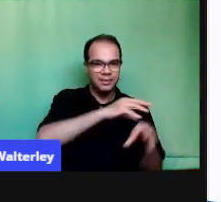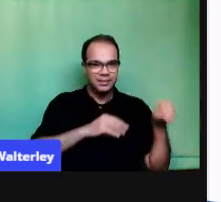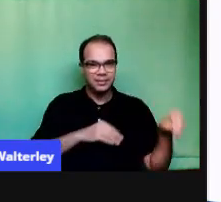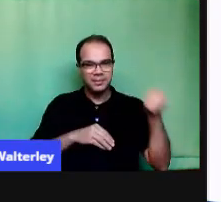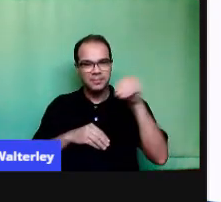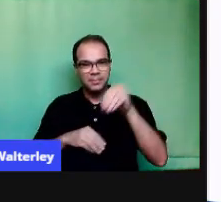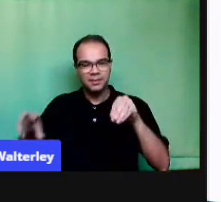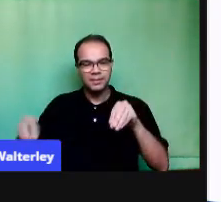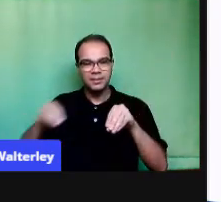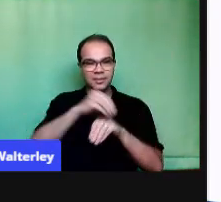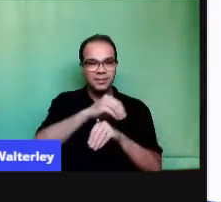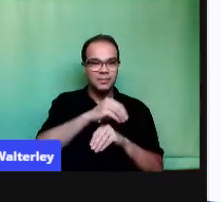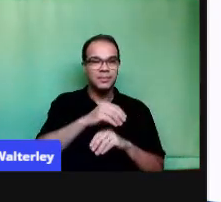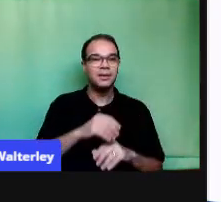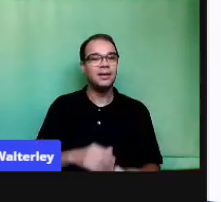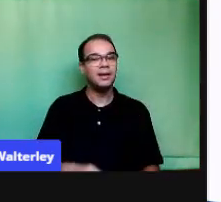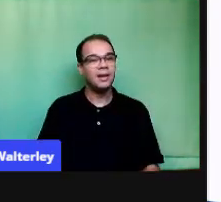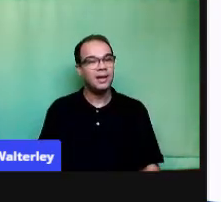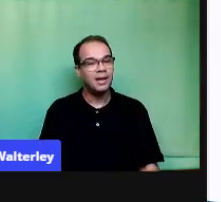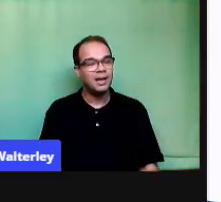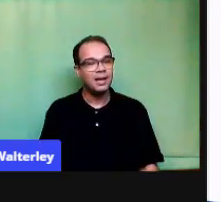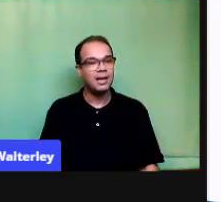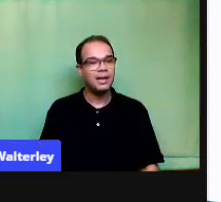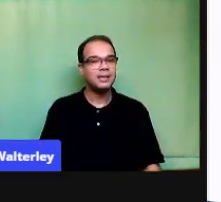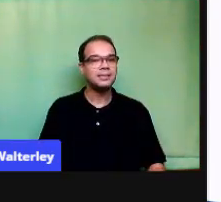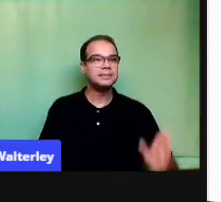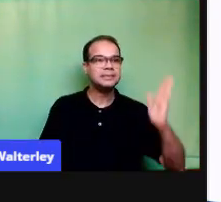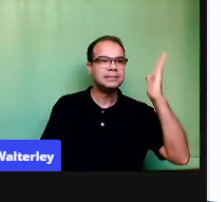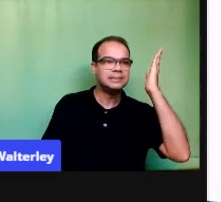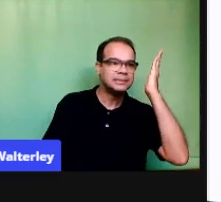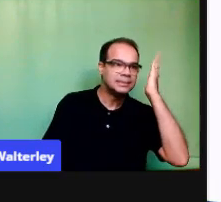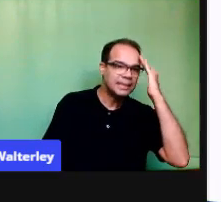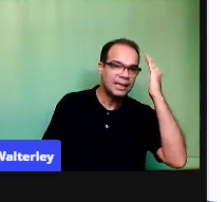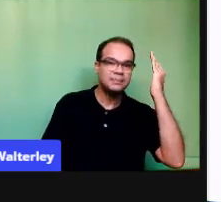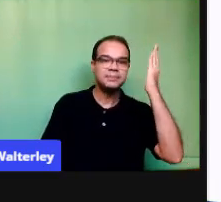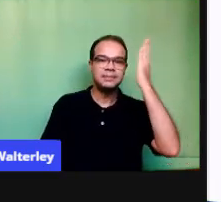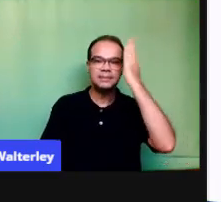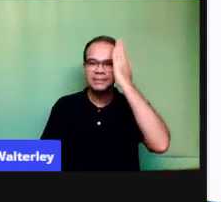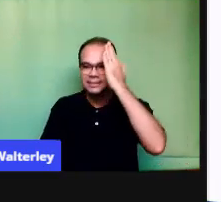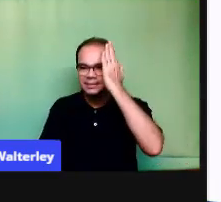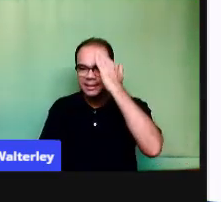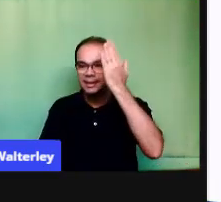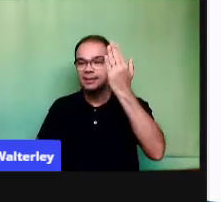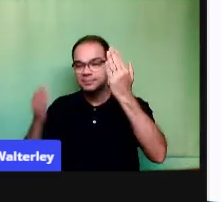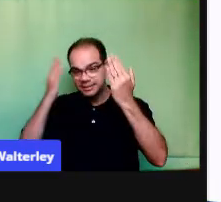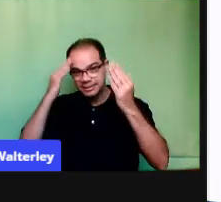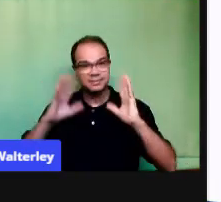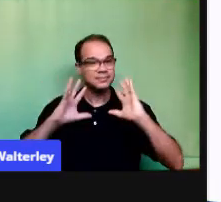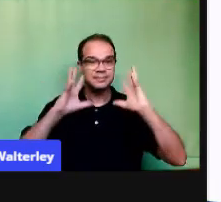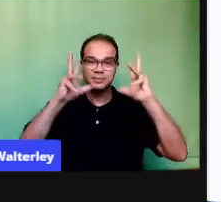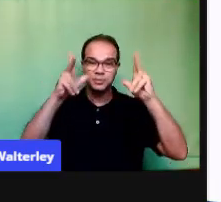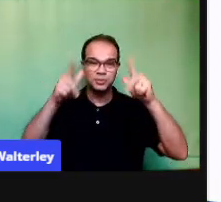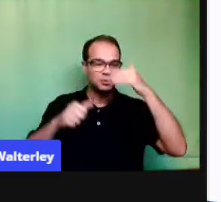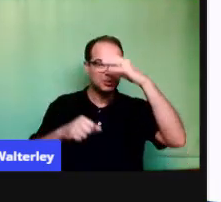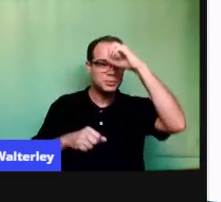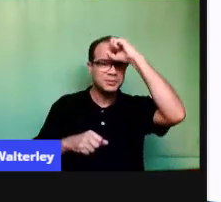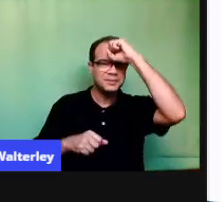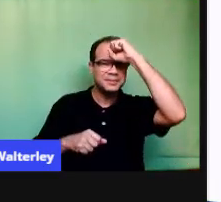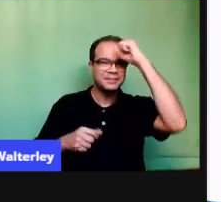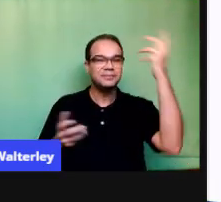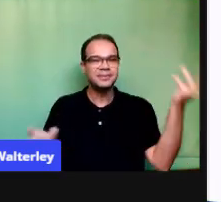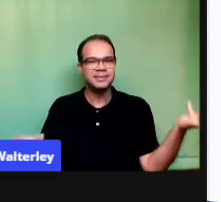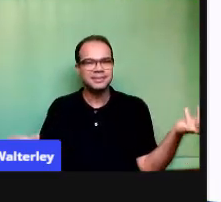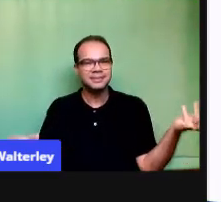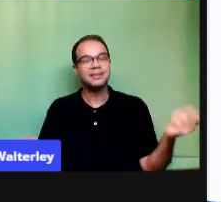as mesas, eles vão ter respondido e eles já vão ter construído um conhecimento a respeito daquilo. Como que a gente encerra o nosso